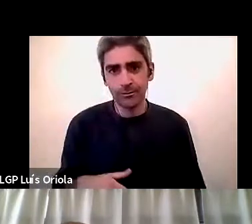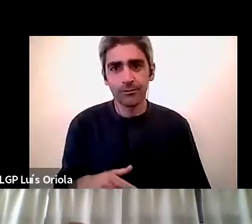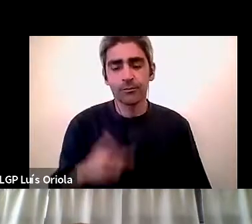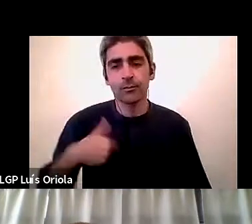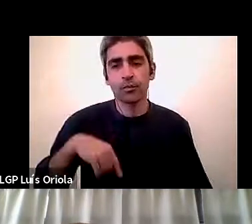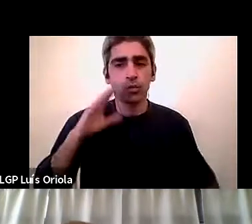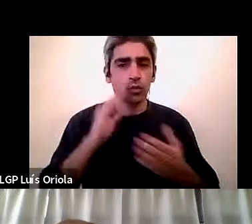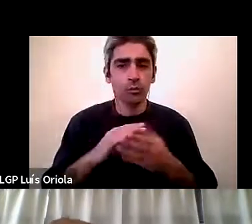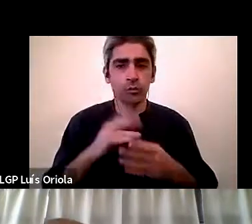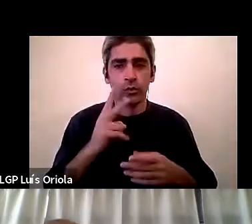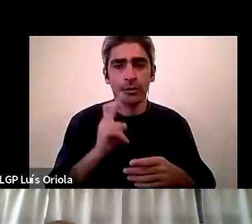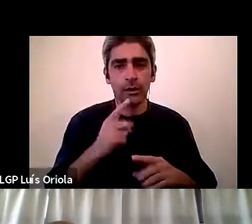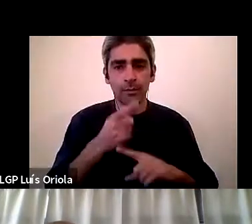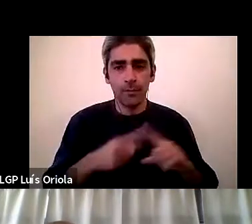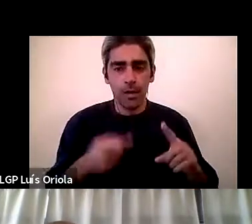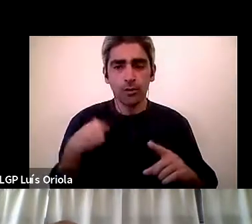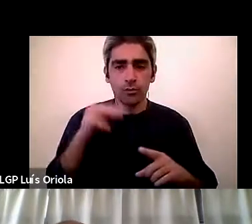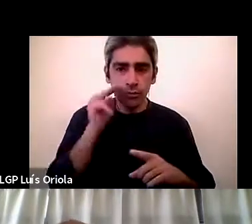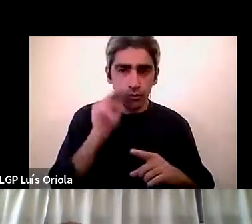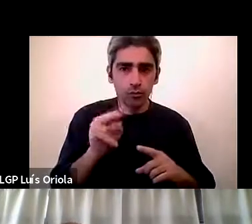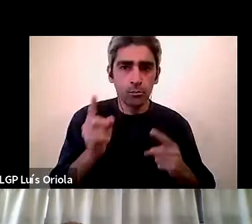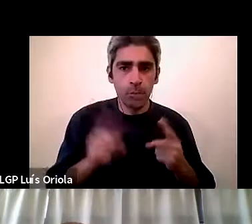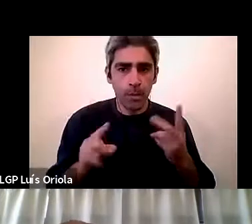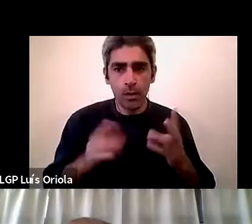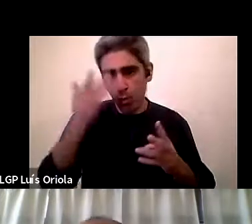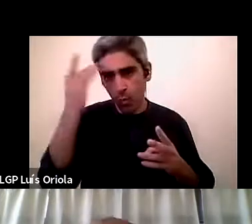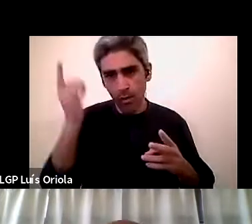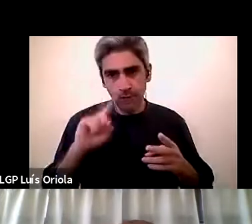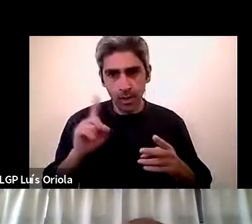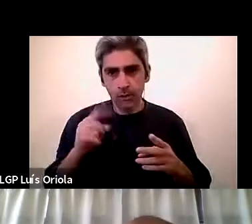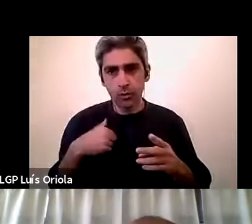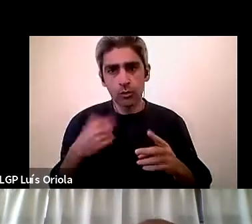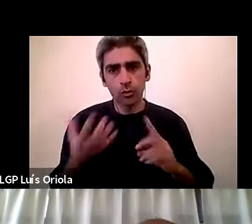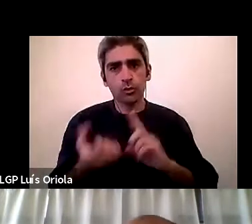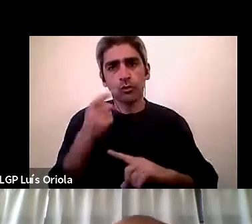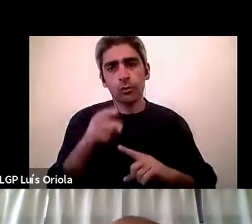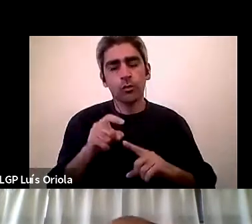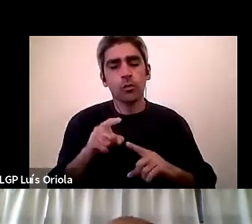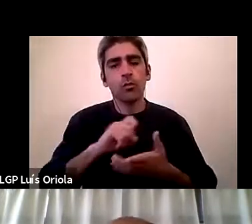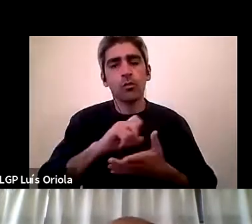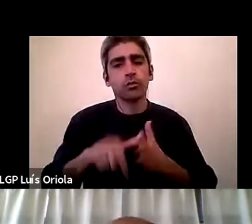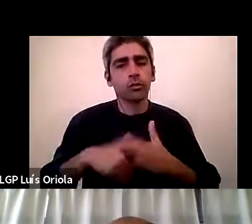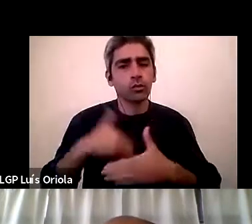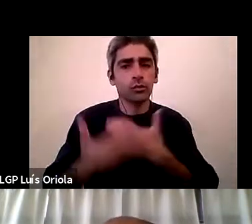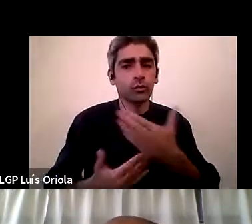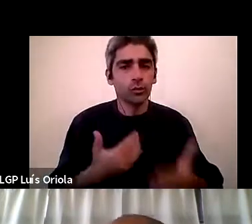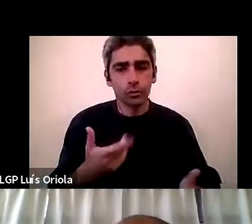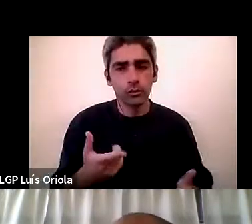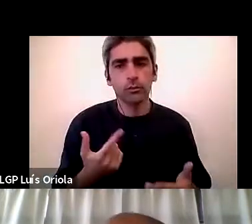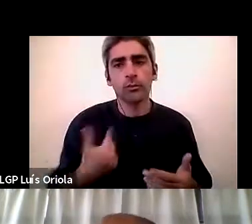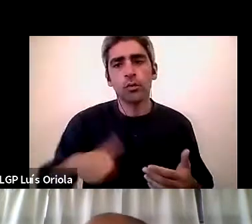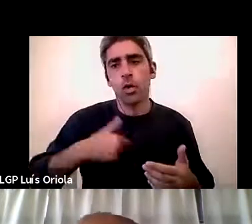últimos 2 anos e meio temos visto, não é fácil nós estamos no âmbito de um projeto e assumir,